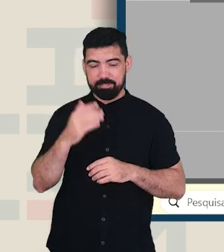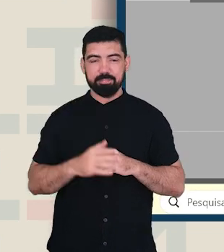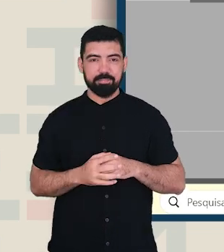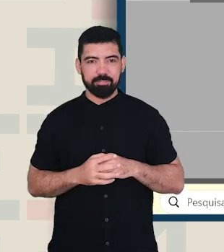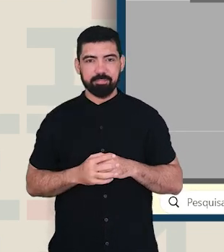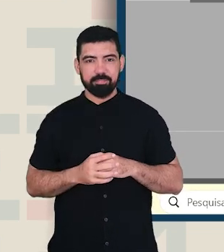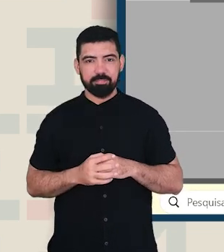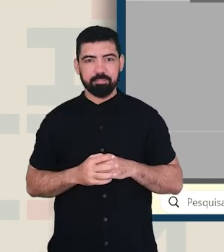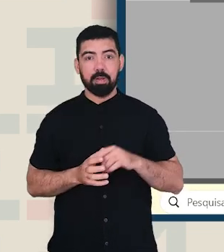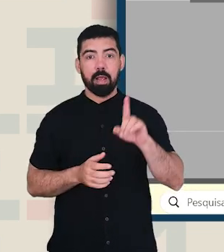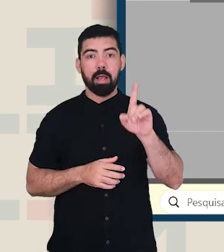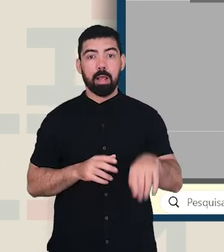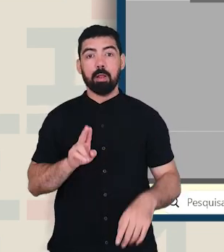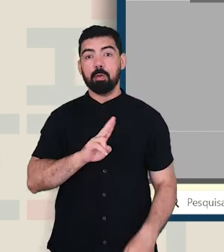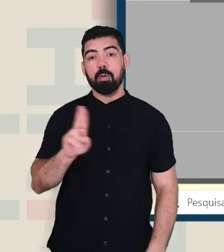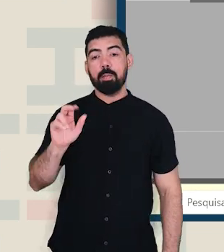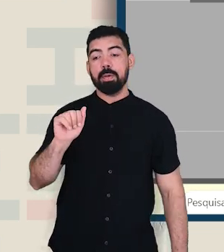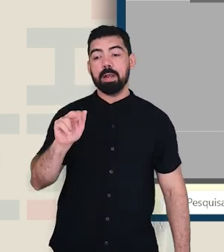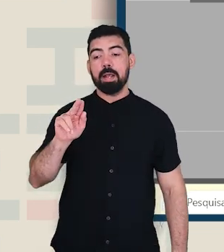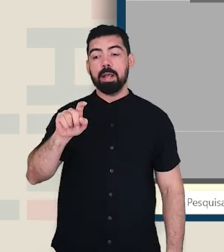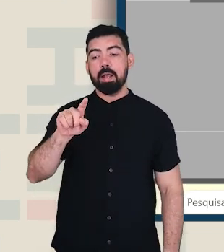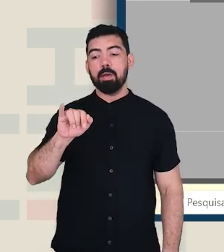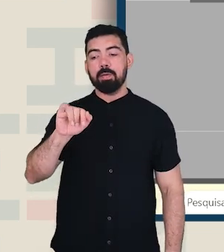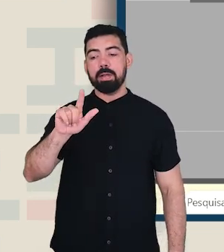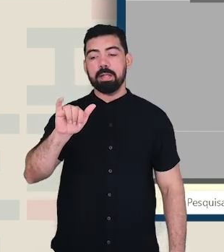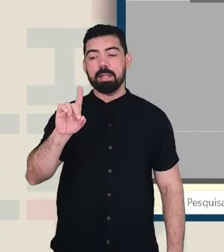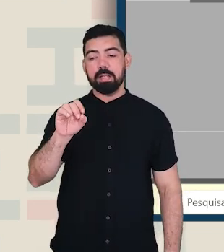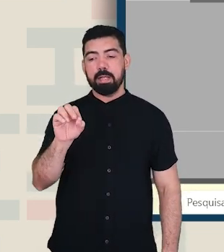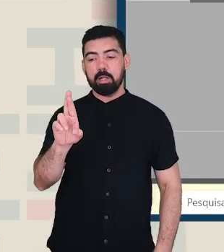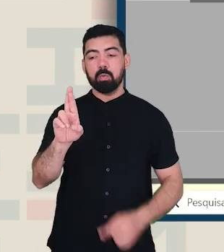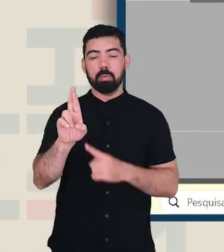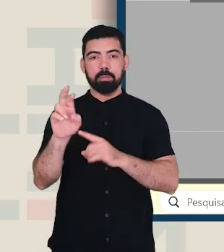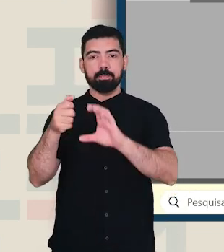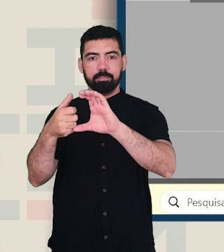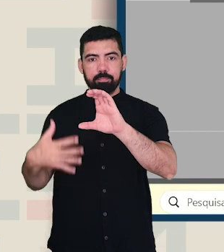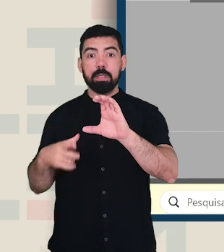é um oscilador com uma característica, tem vários.